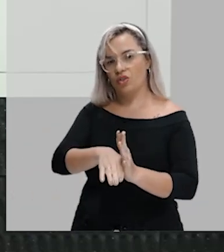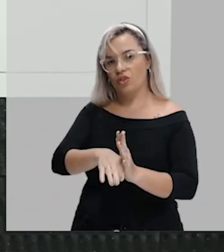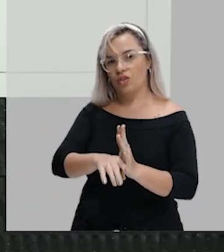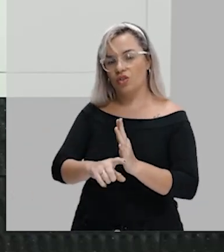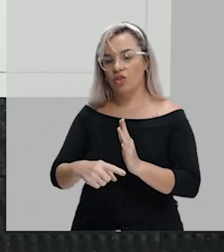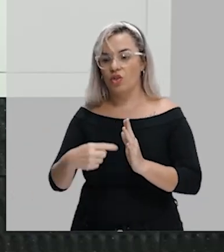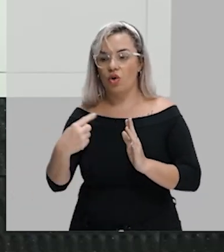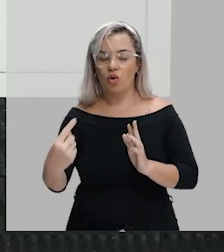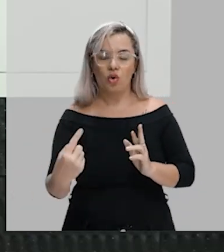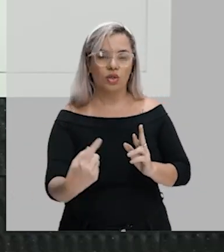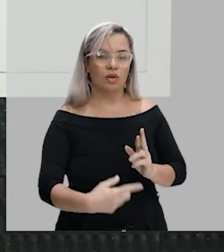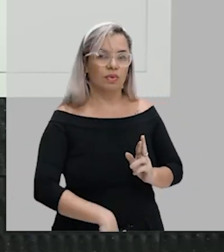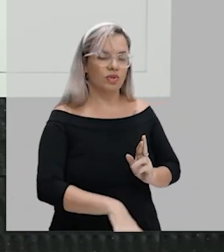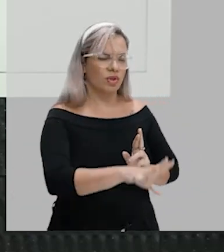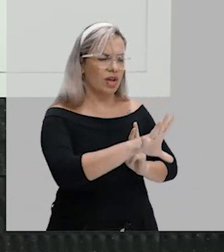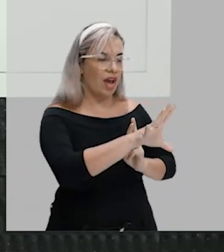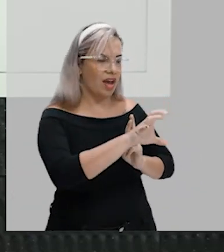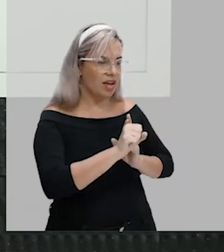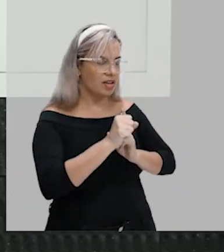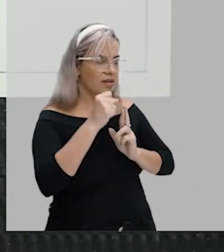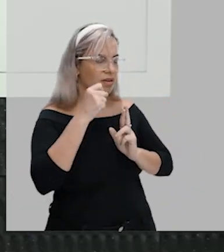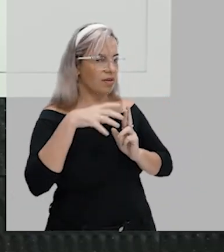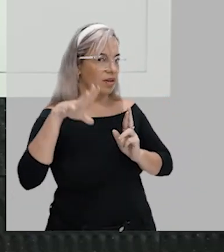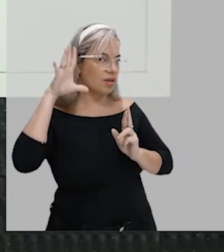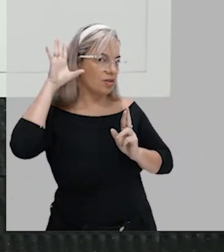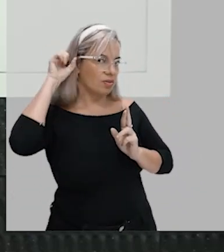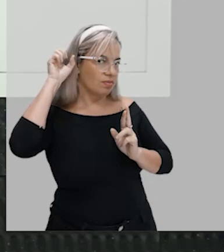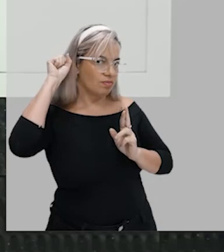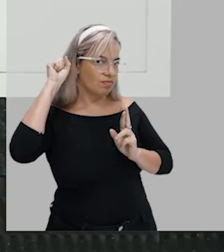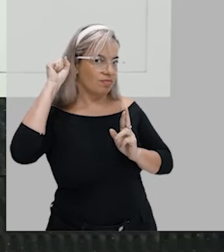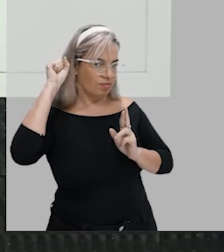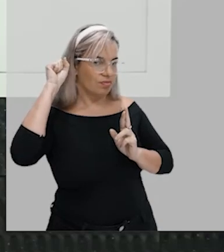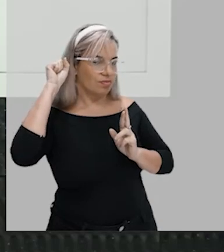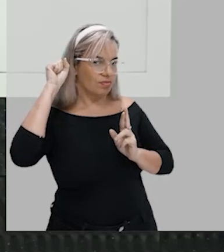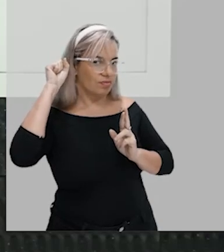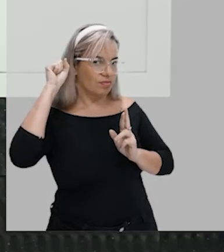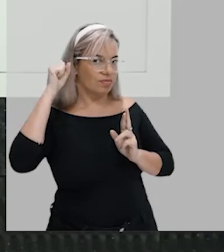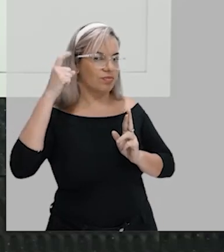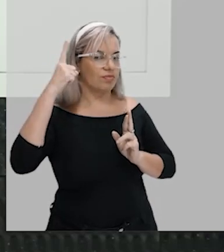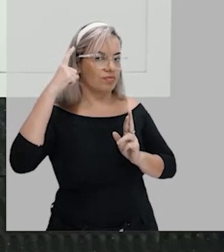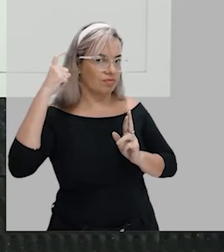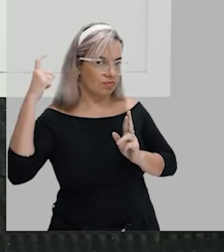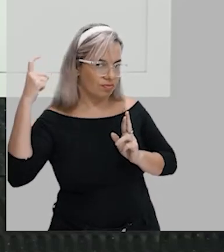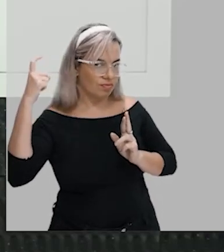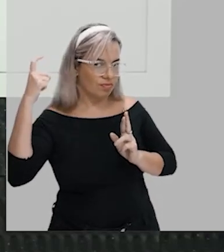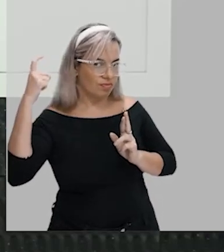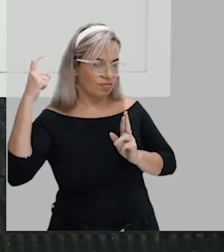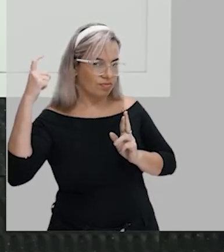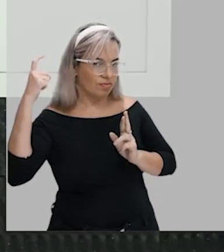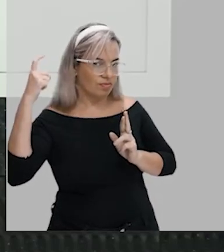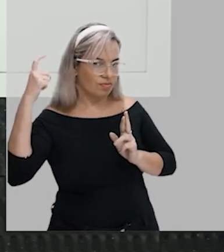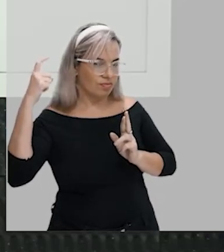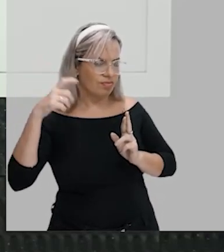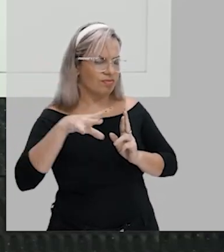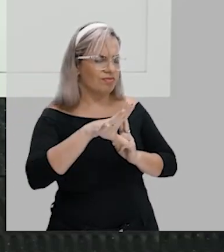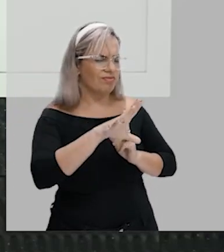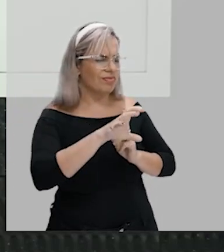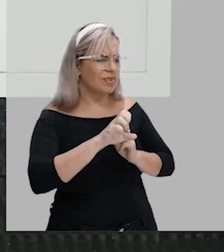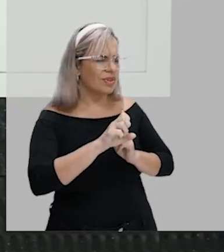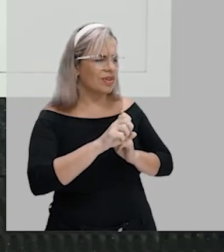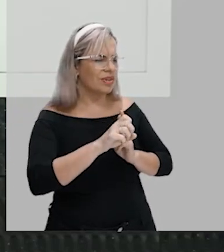até o receptor, ok? Então esse receptor, que são os ouvidos, né? Ele vai receber essa